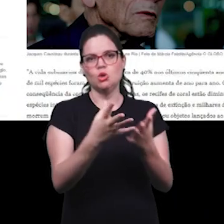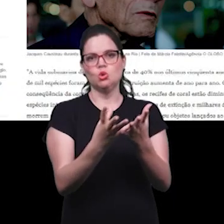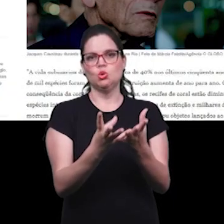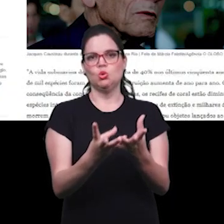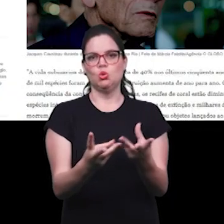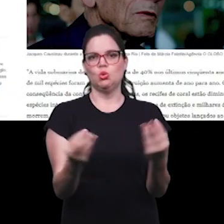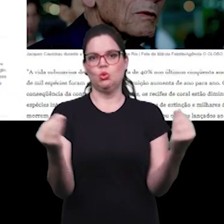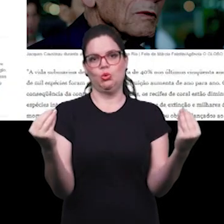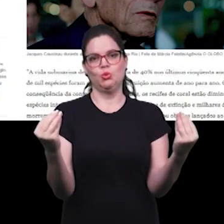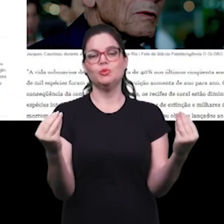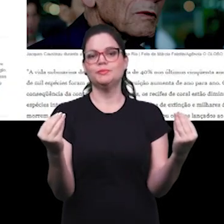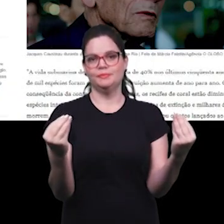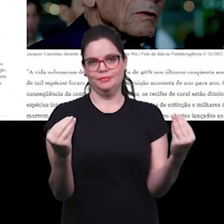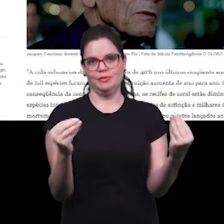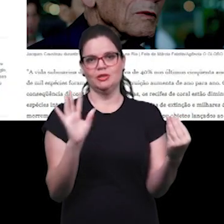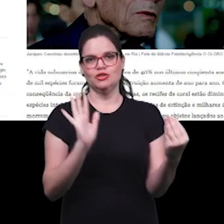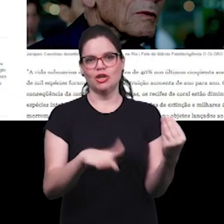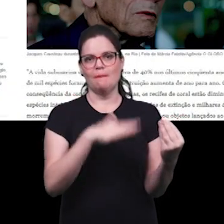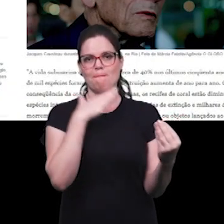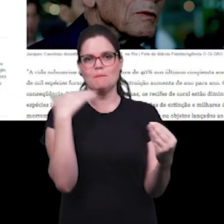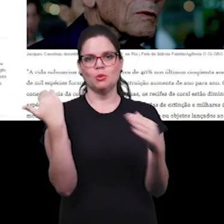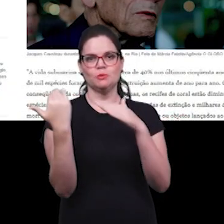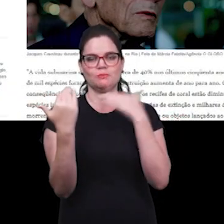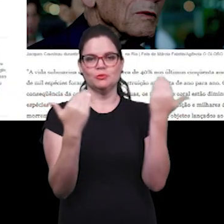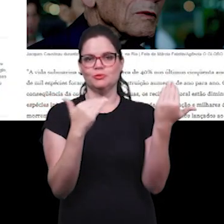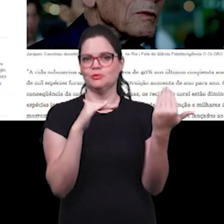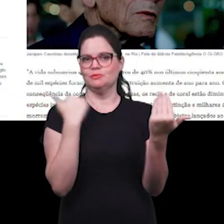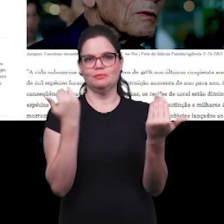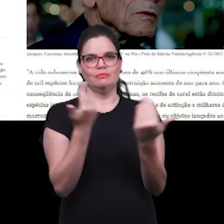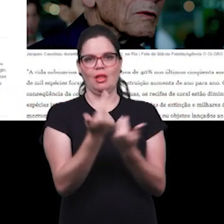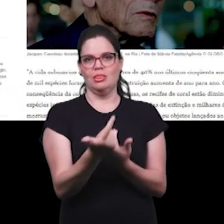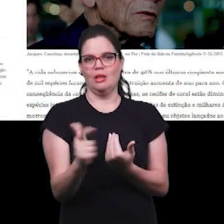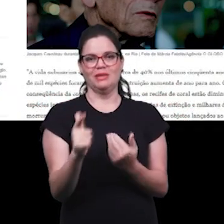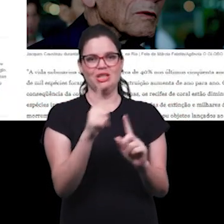Mais de 1.000 espécies já foram extintas.